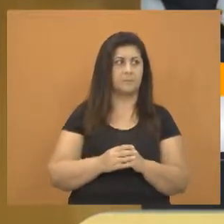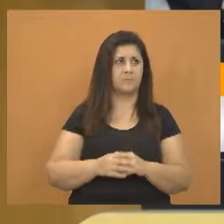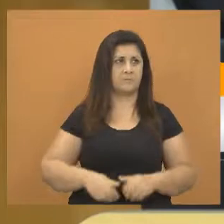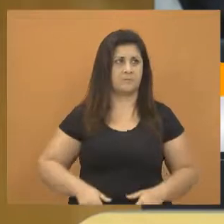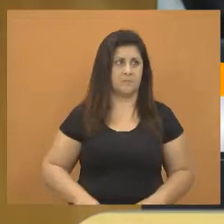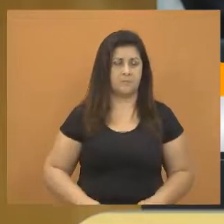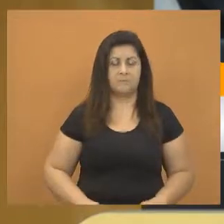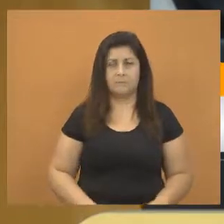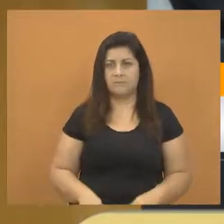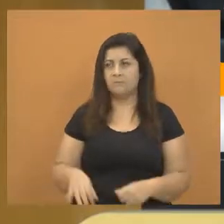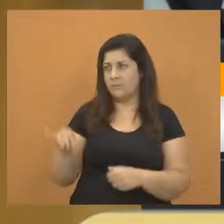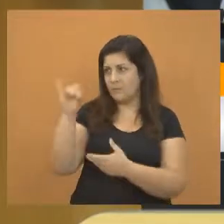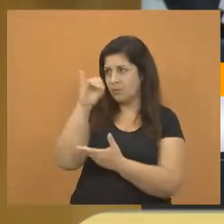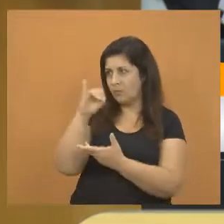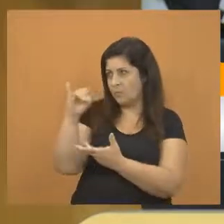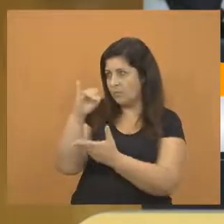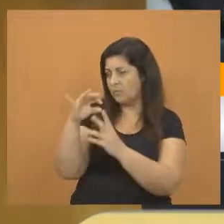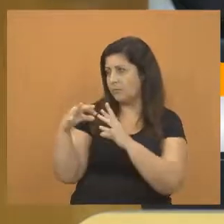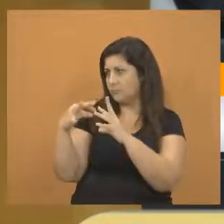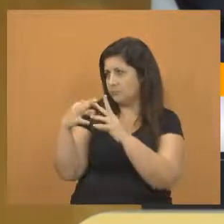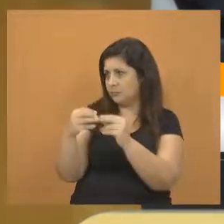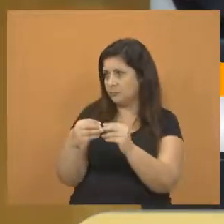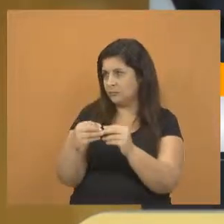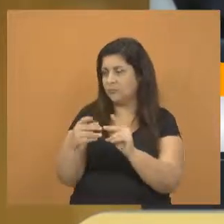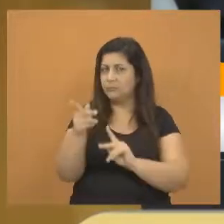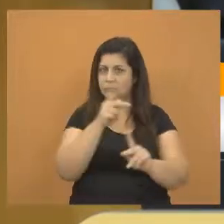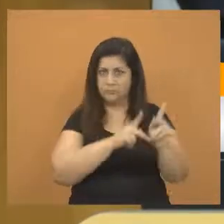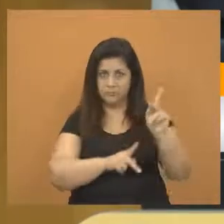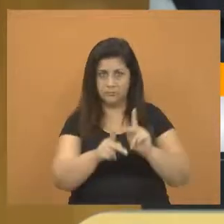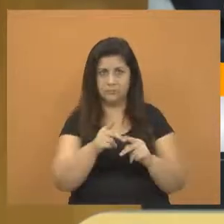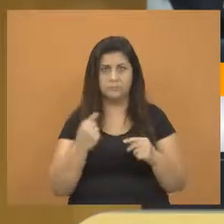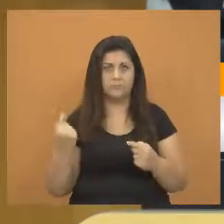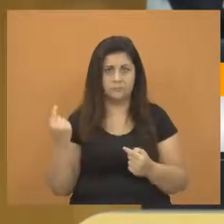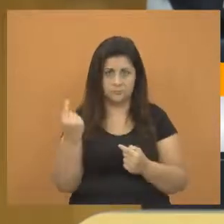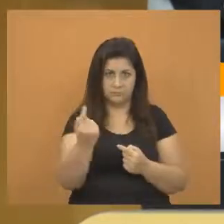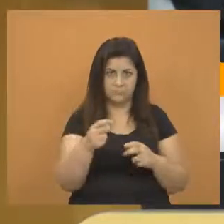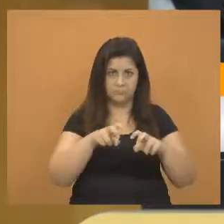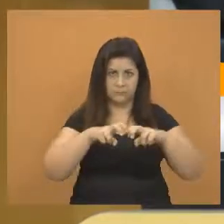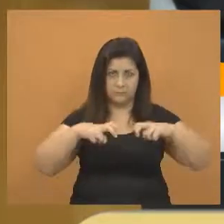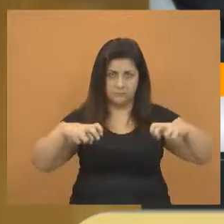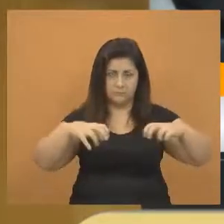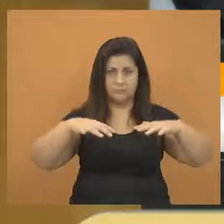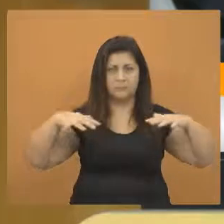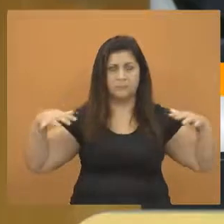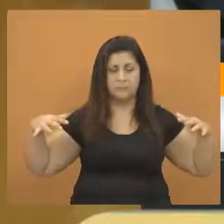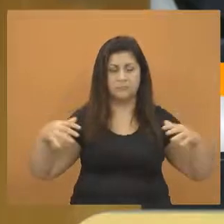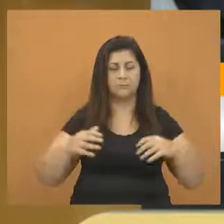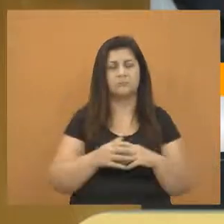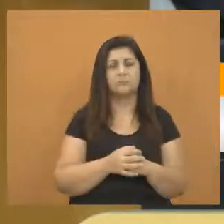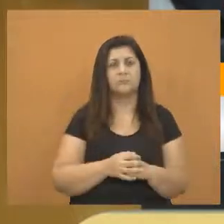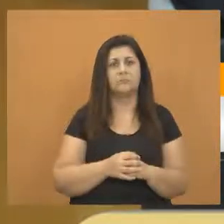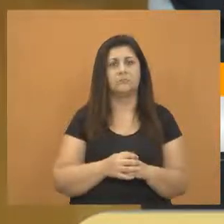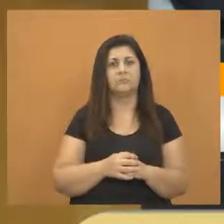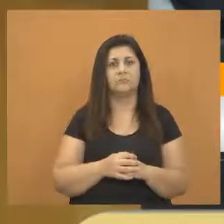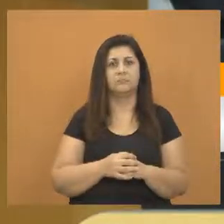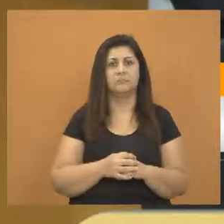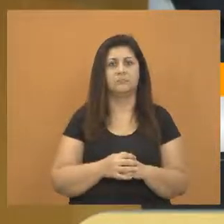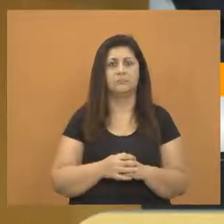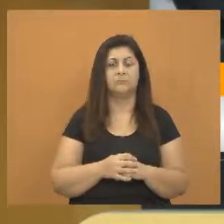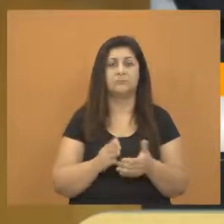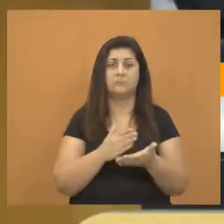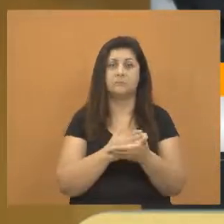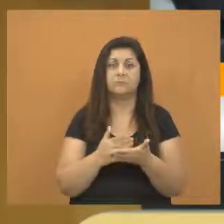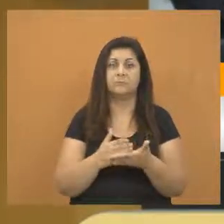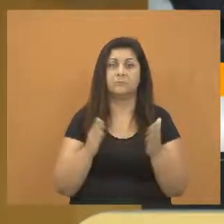os senhores presentes aqui nessa casa, público, que vem acompanhar esta sessão. Nós vamos